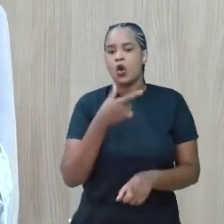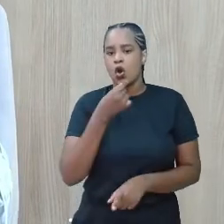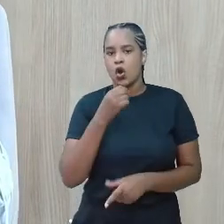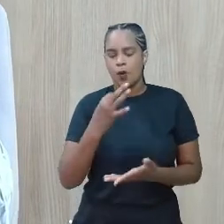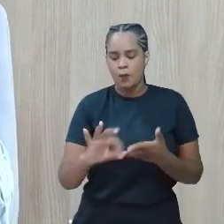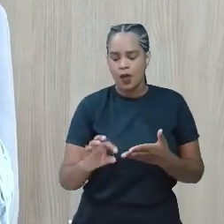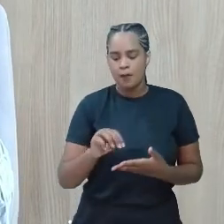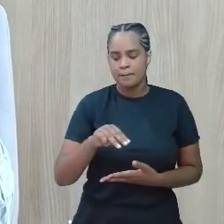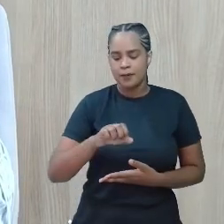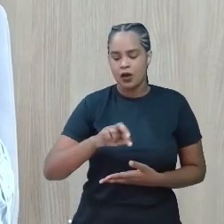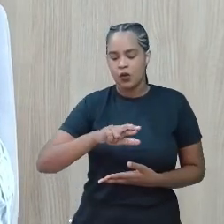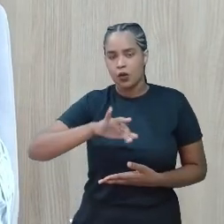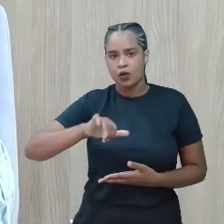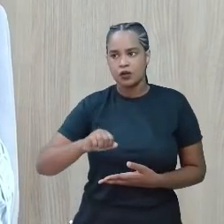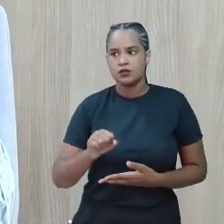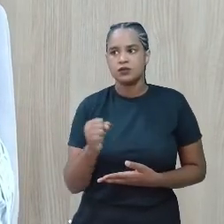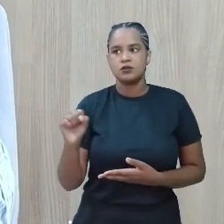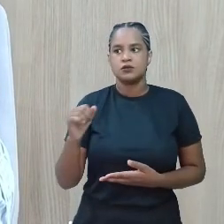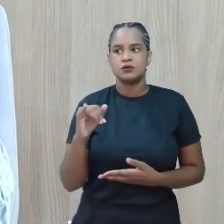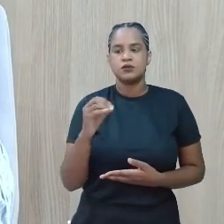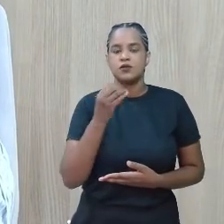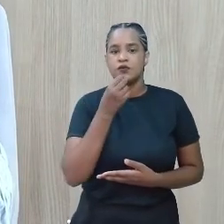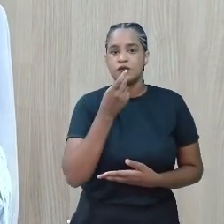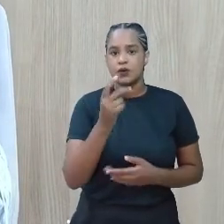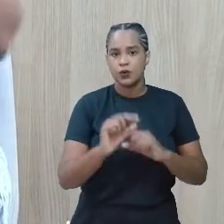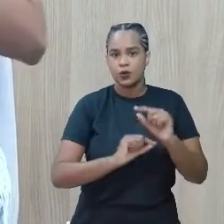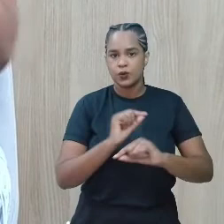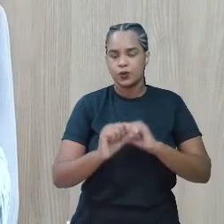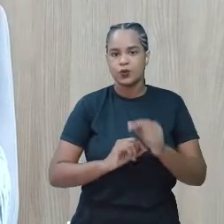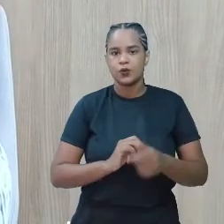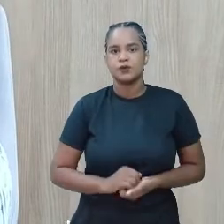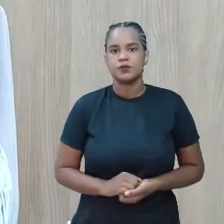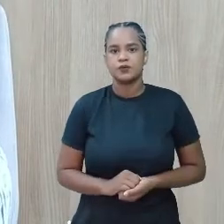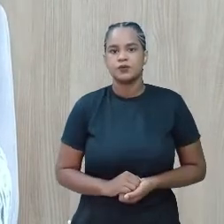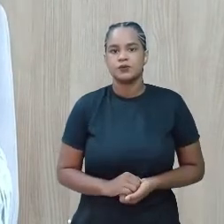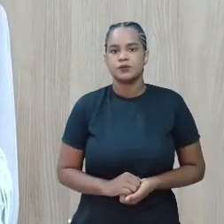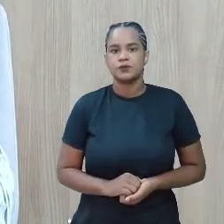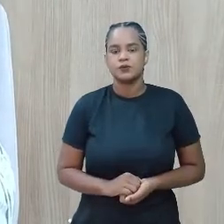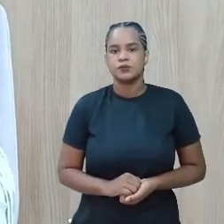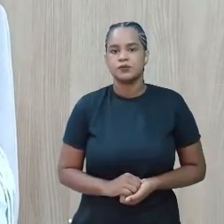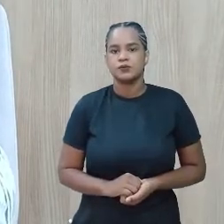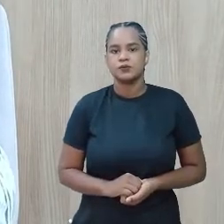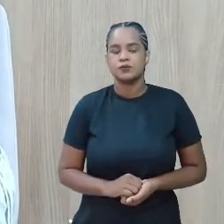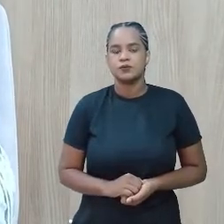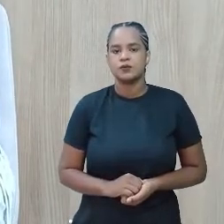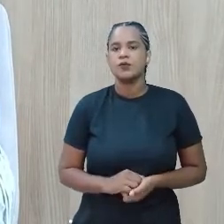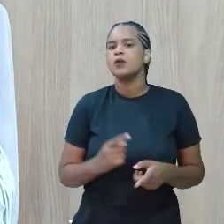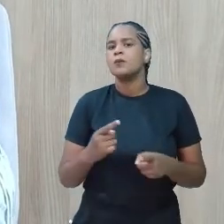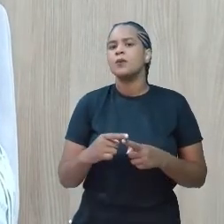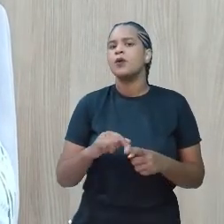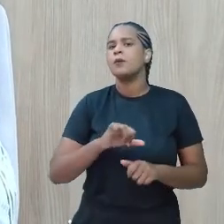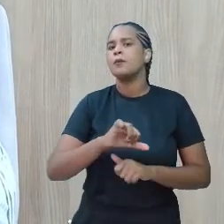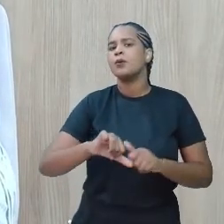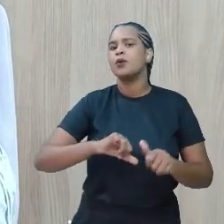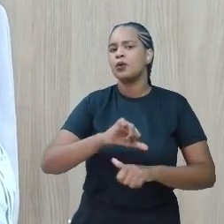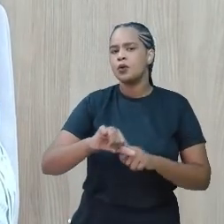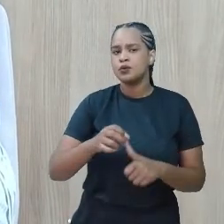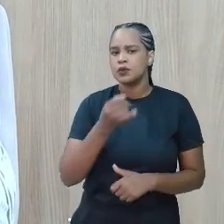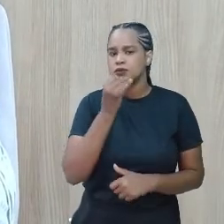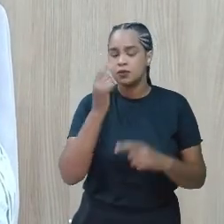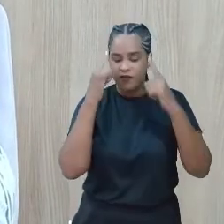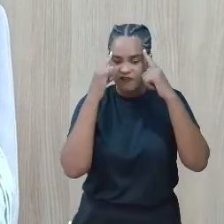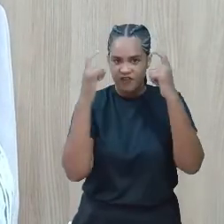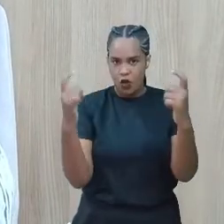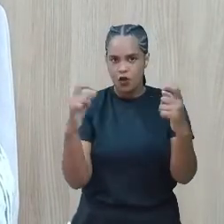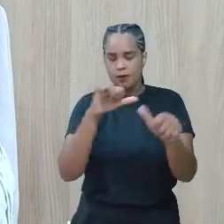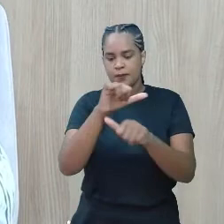Souza fala sobre o porquê que eles mudaram, né? A questão da